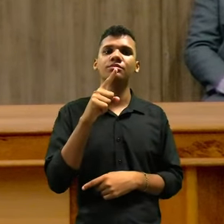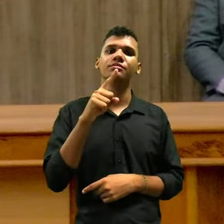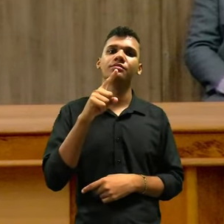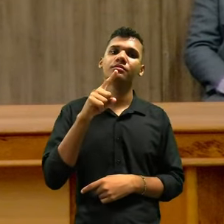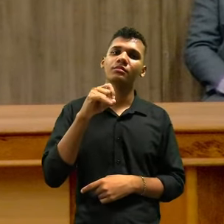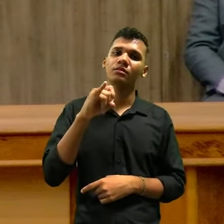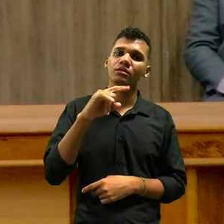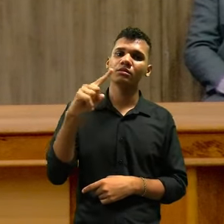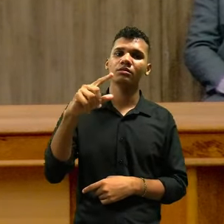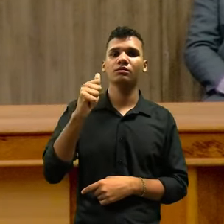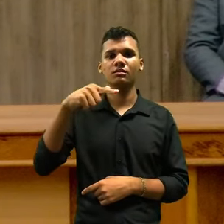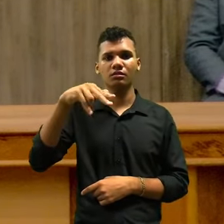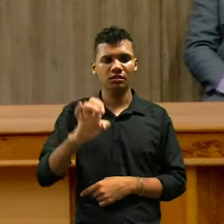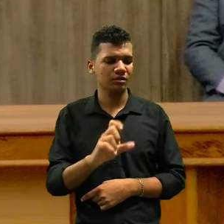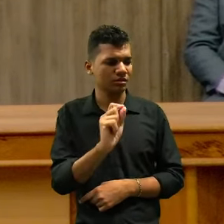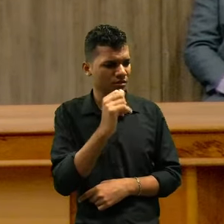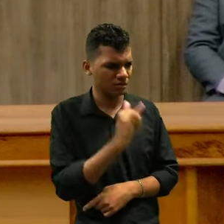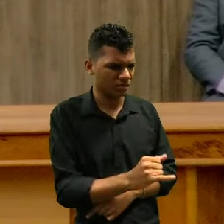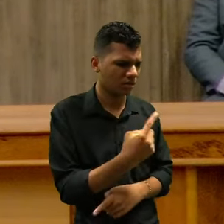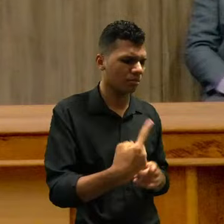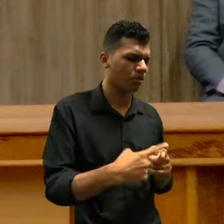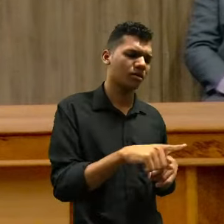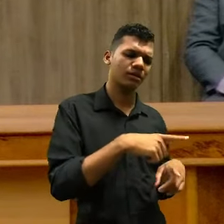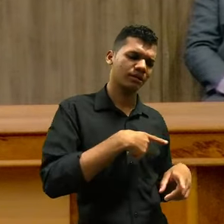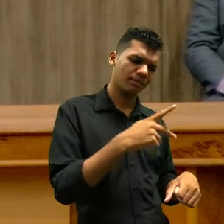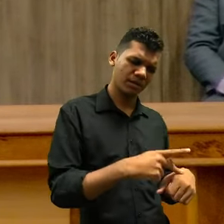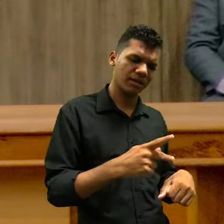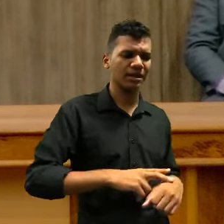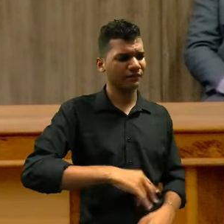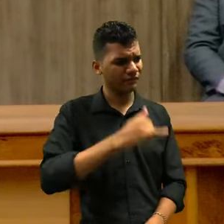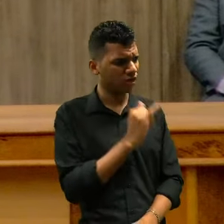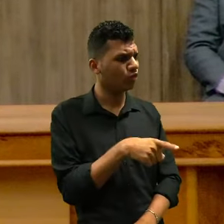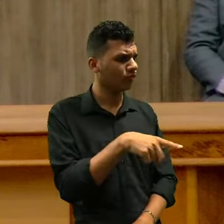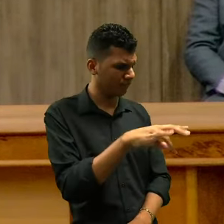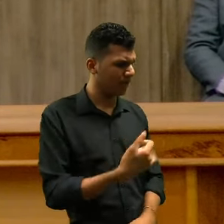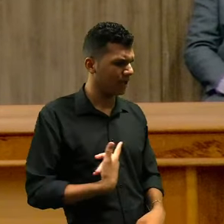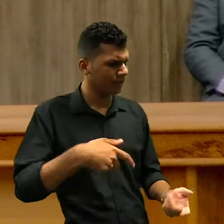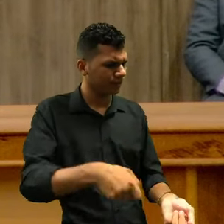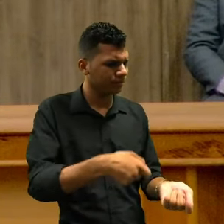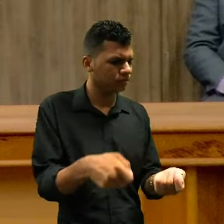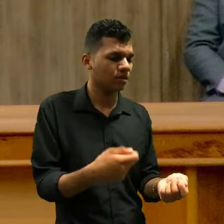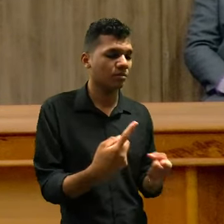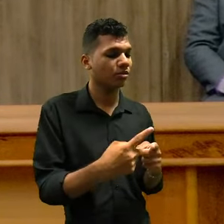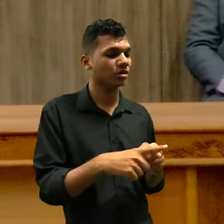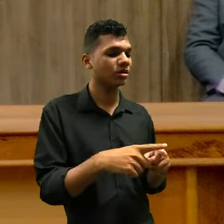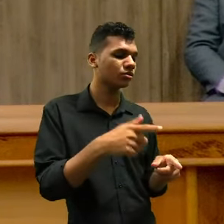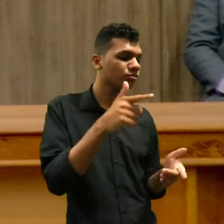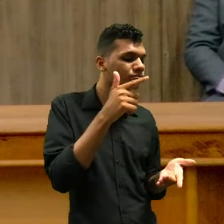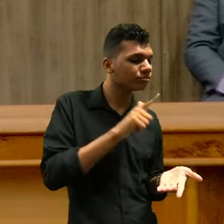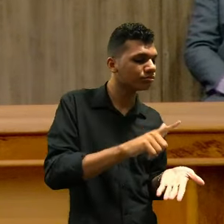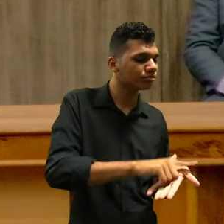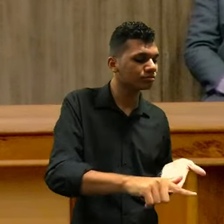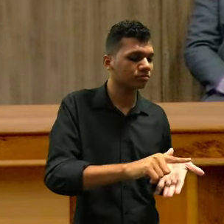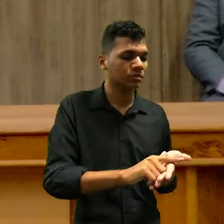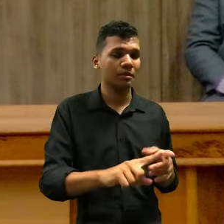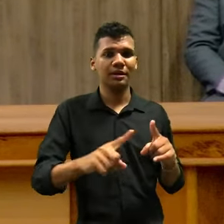terra velha tá cheio de pedra mas vamos pegar bem aqui cava E aí quando cavava limpava dava o quê aí os invejosos vez chegava e dizia Esse